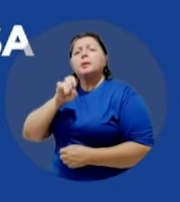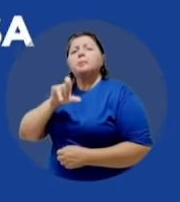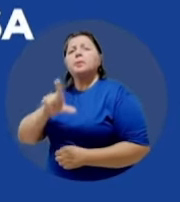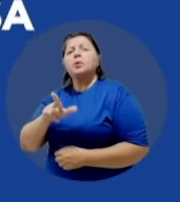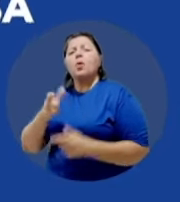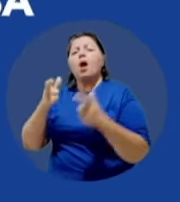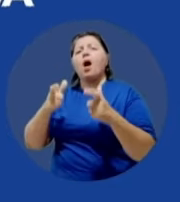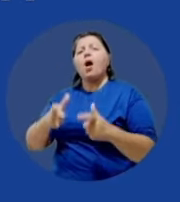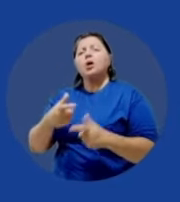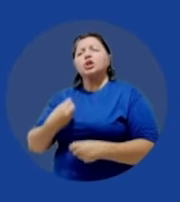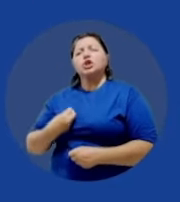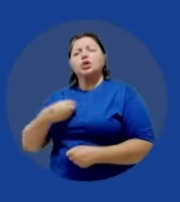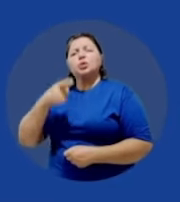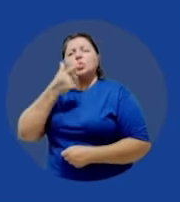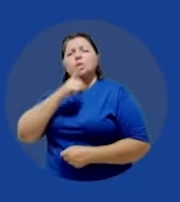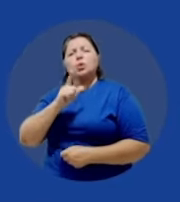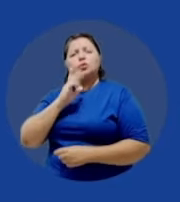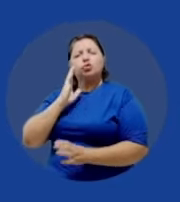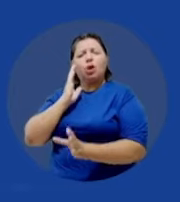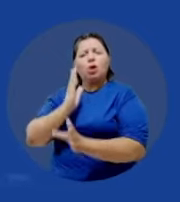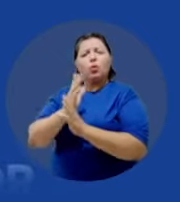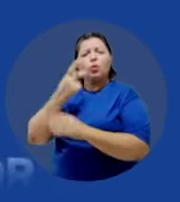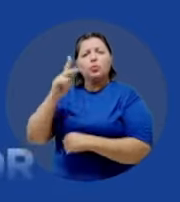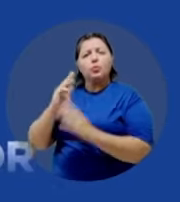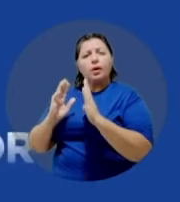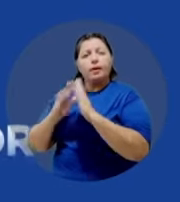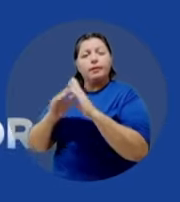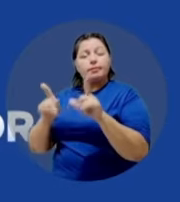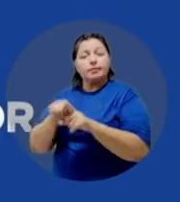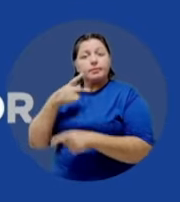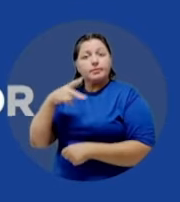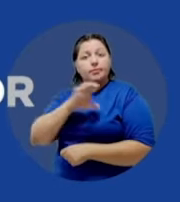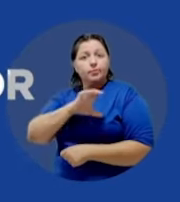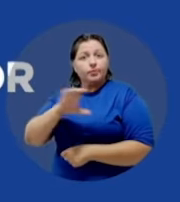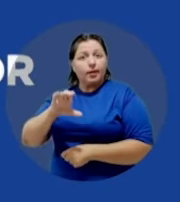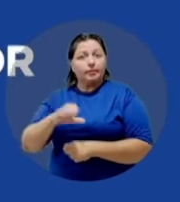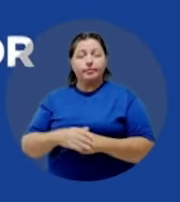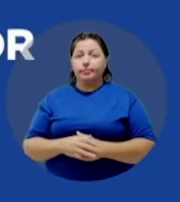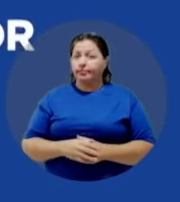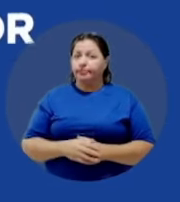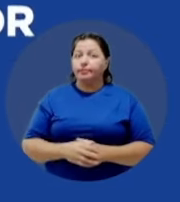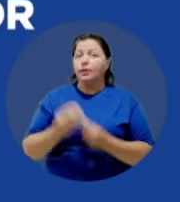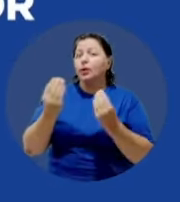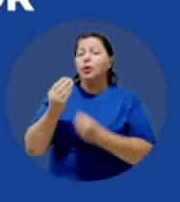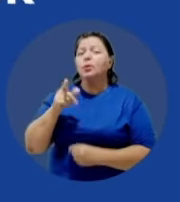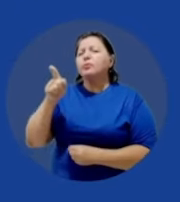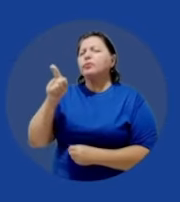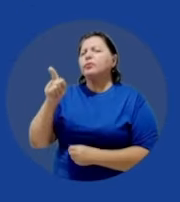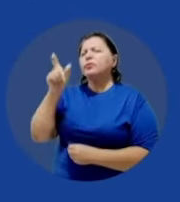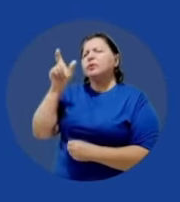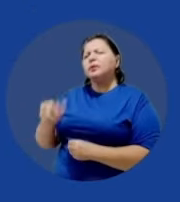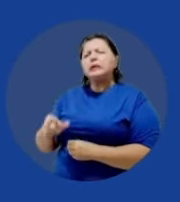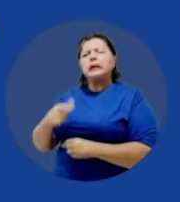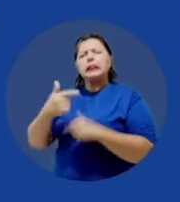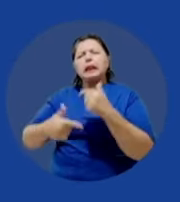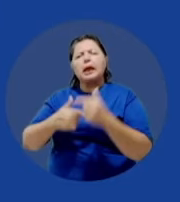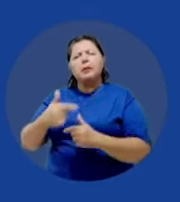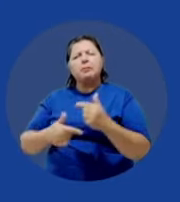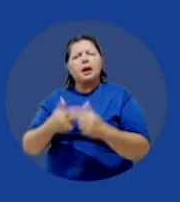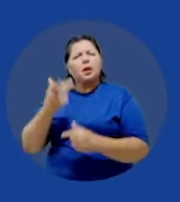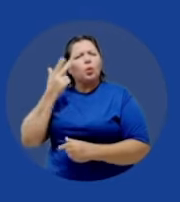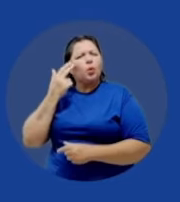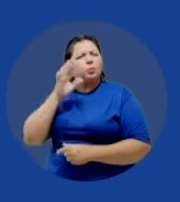250 mil reais em dinheiro vivo que foram apreendidos na sua casa e na do seu cunhado. Como é que você,